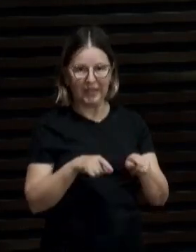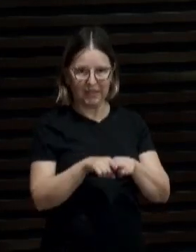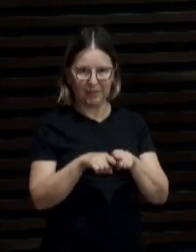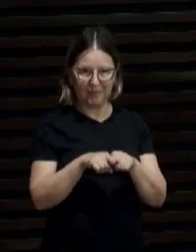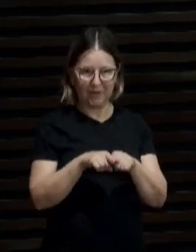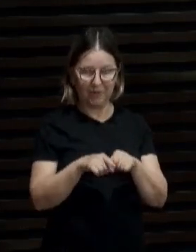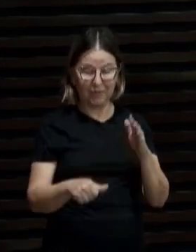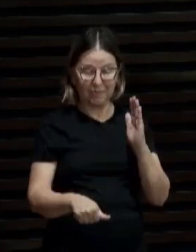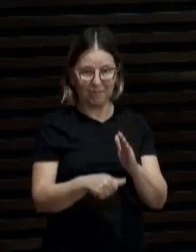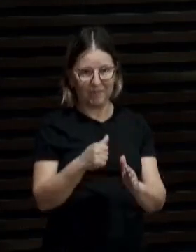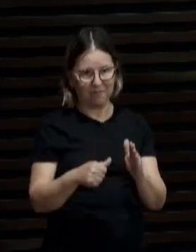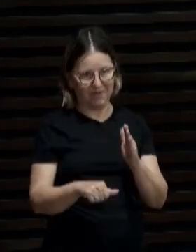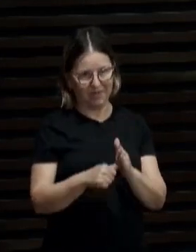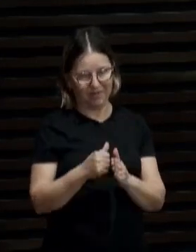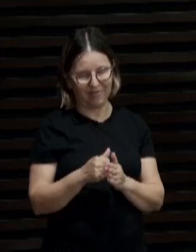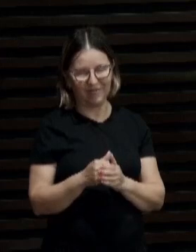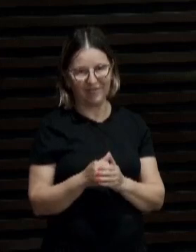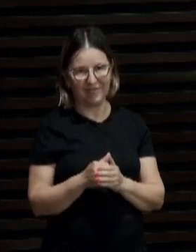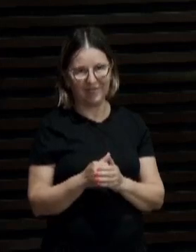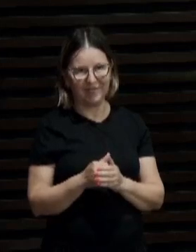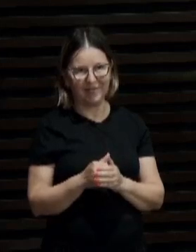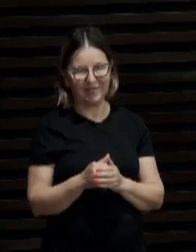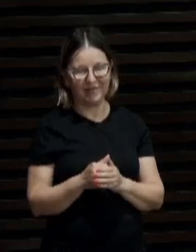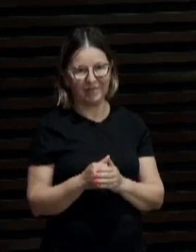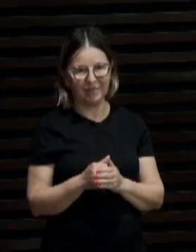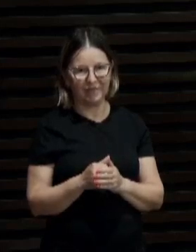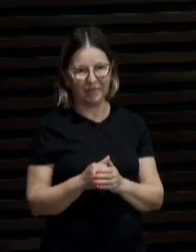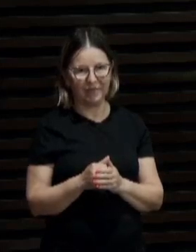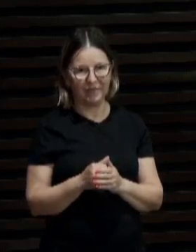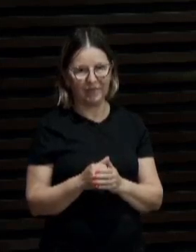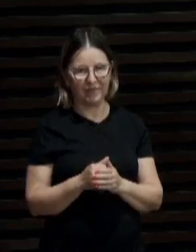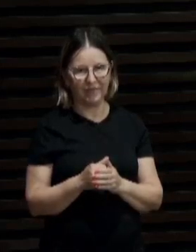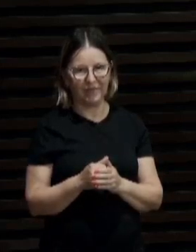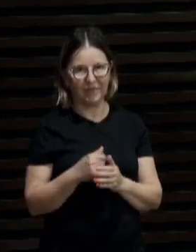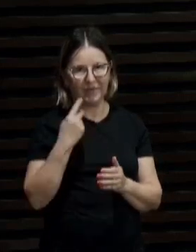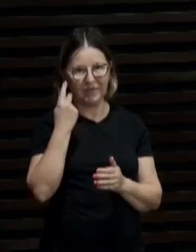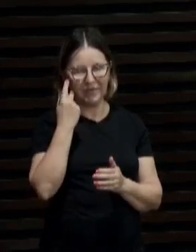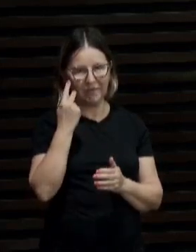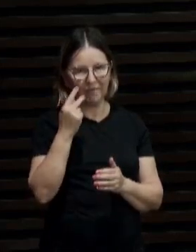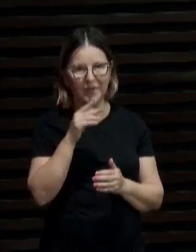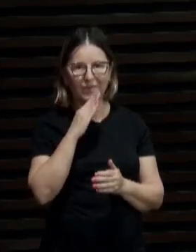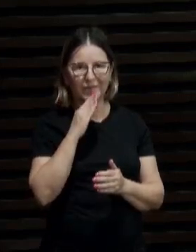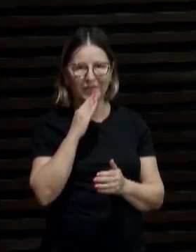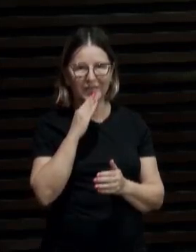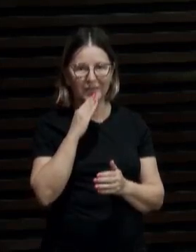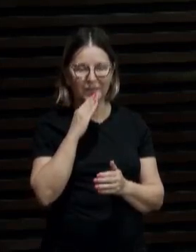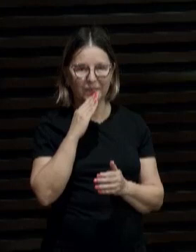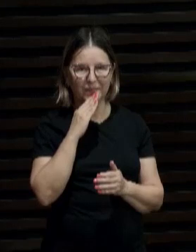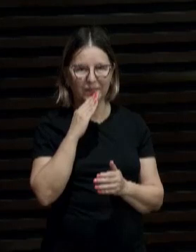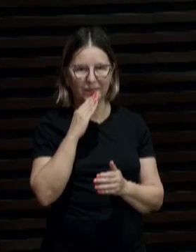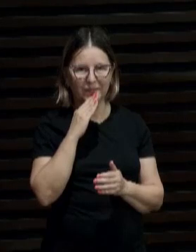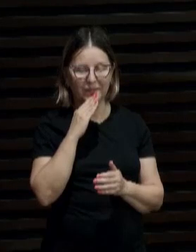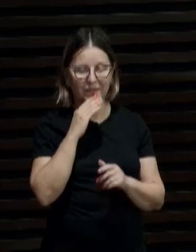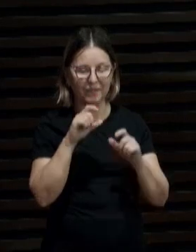os primeiros irmãos a ouvirem, por exemplo, no princípio era o Verbo, e o Verbo estava com Deus, e o Verbo era